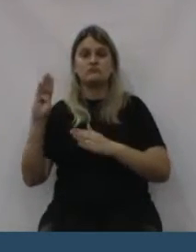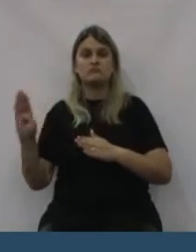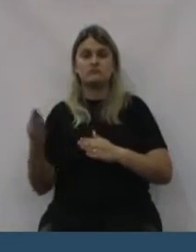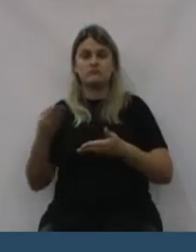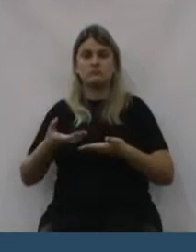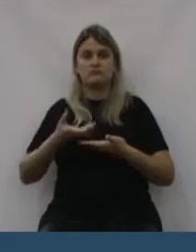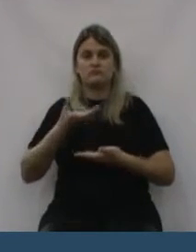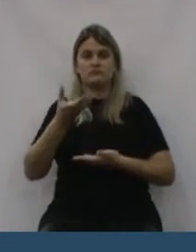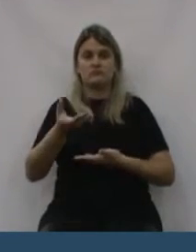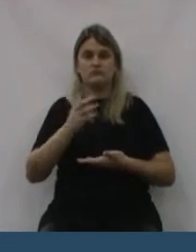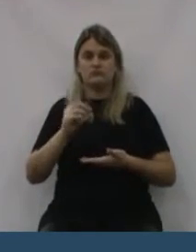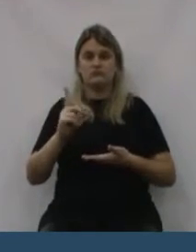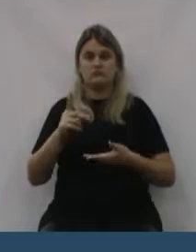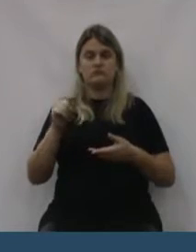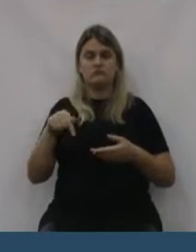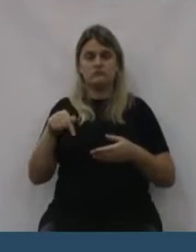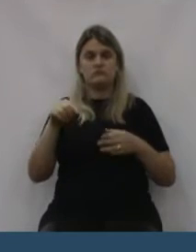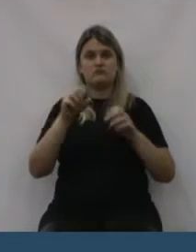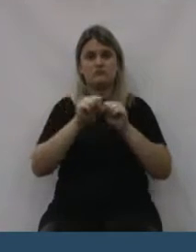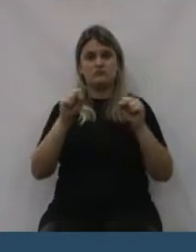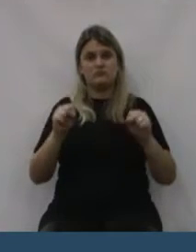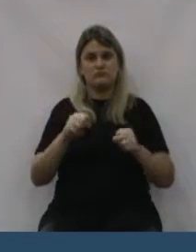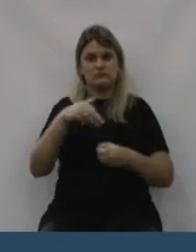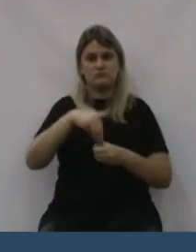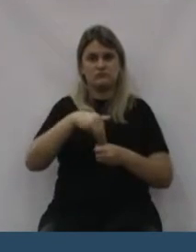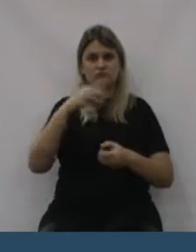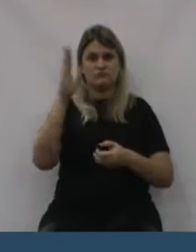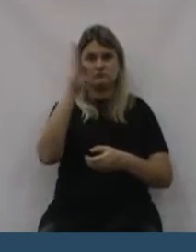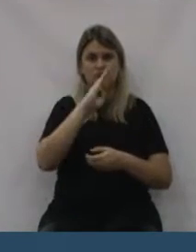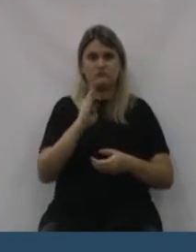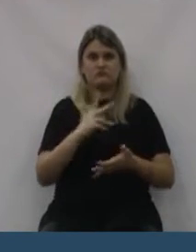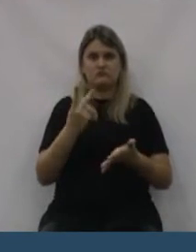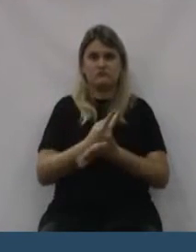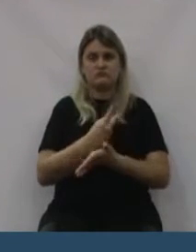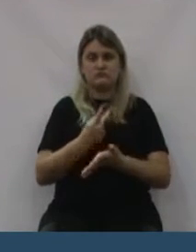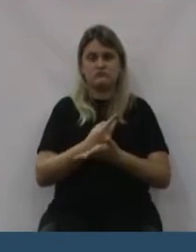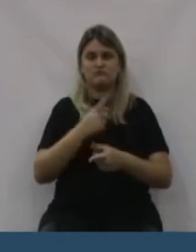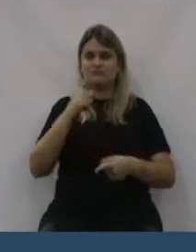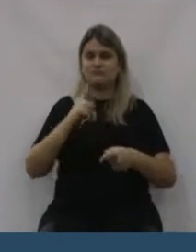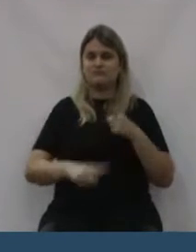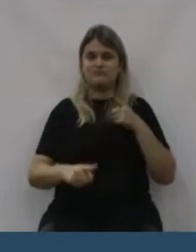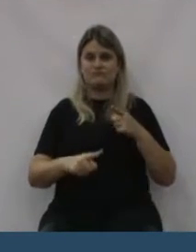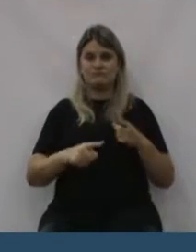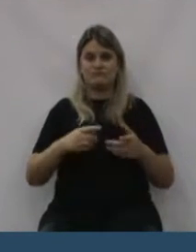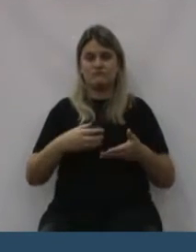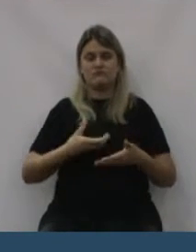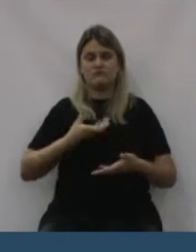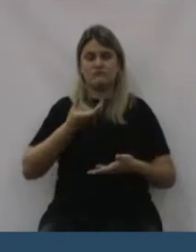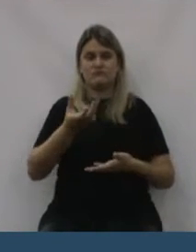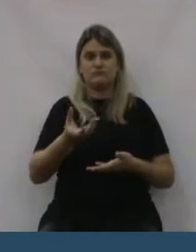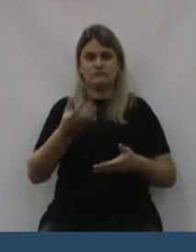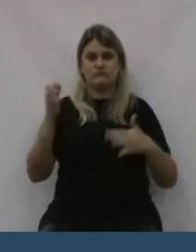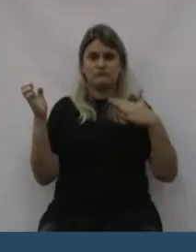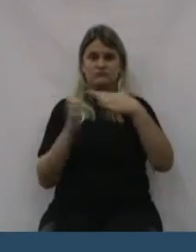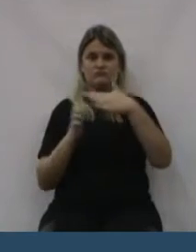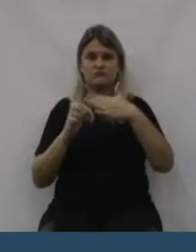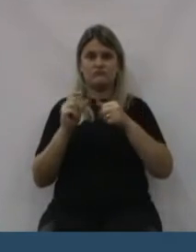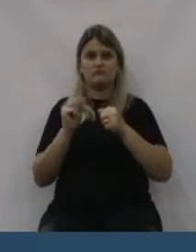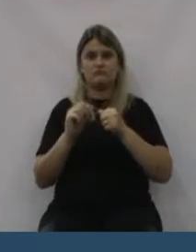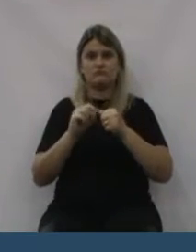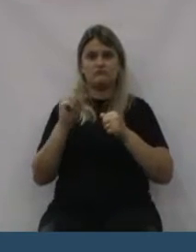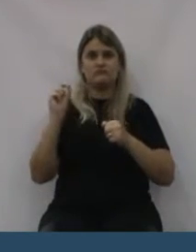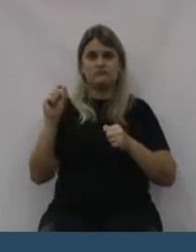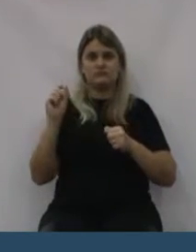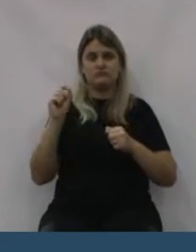dinheiro, é ilegal. O senhor doou 2 mil reais, é ilegal, porque passa os 10% que você ganha como pessoa física. Mas o vizinho